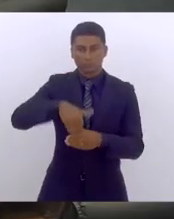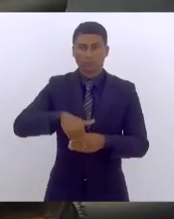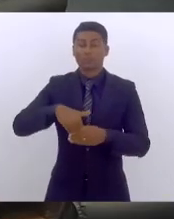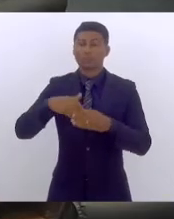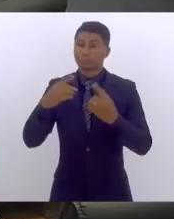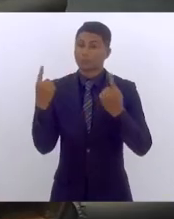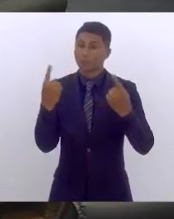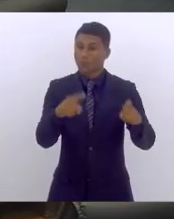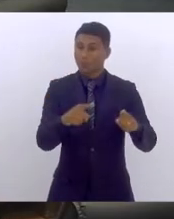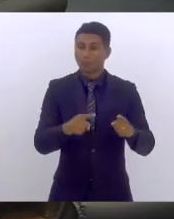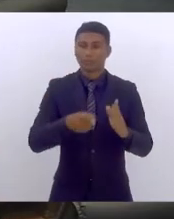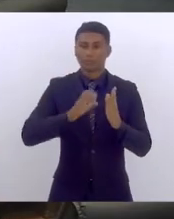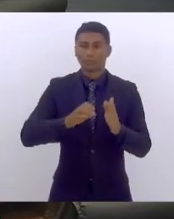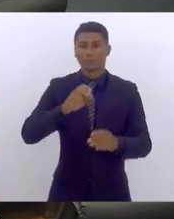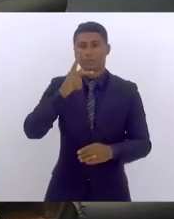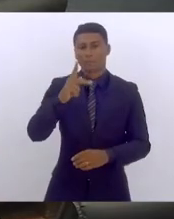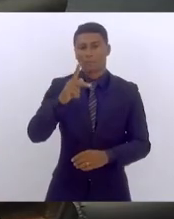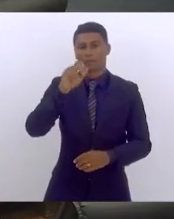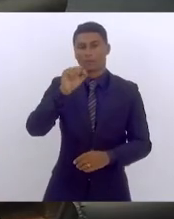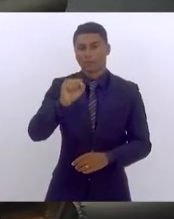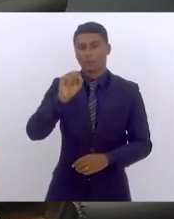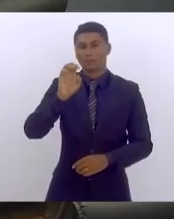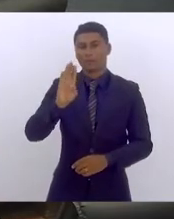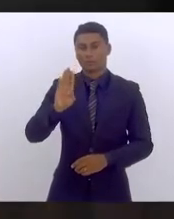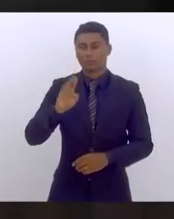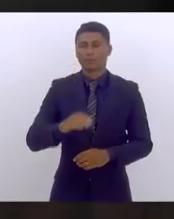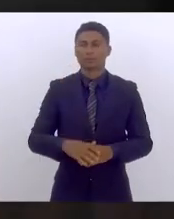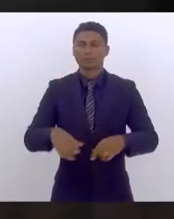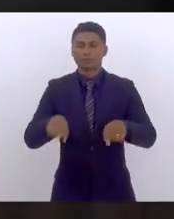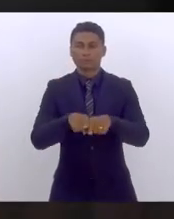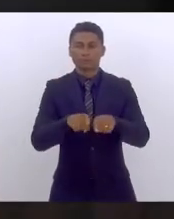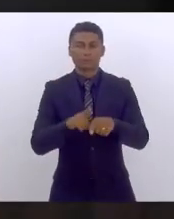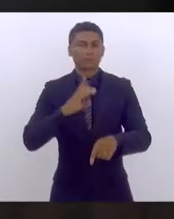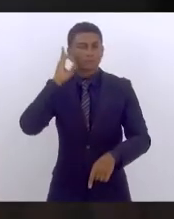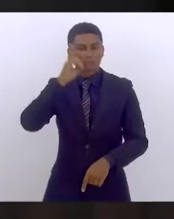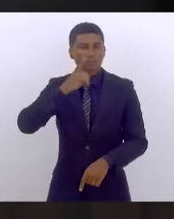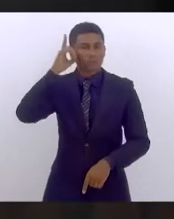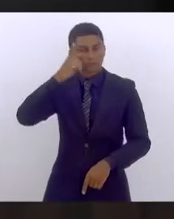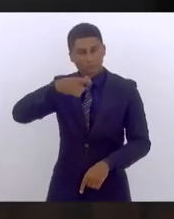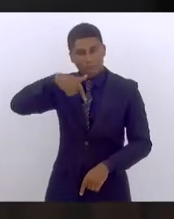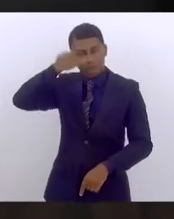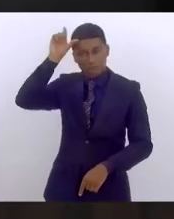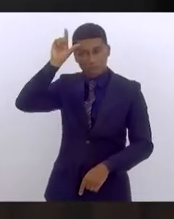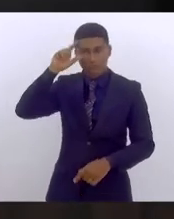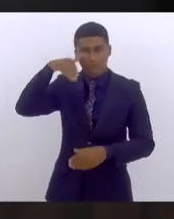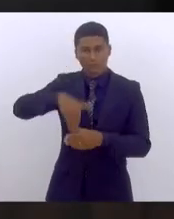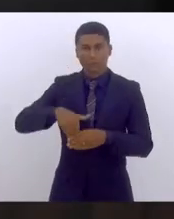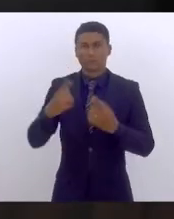PSB. Voto contrário da bancada do PSB e voto contrário do deputado Luiz Paulo.